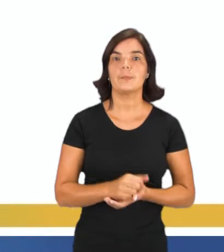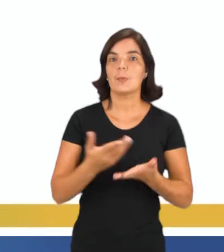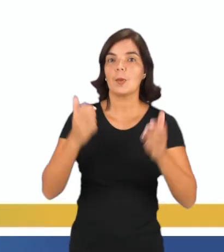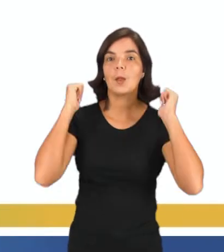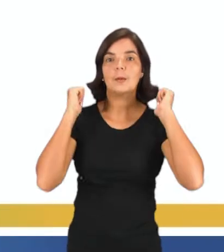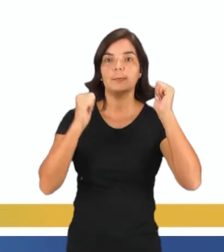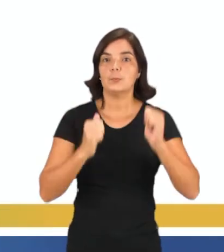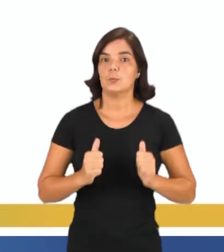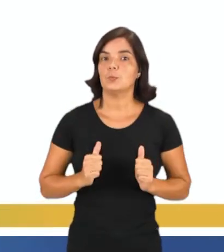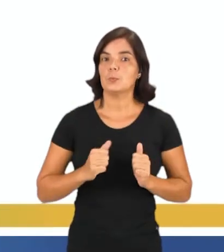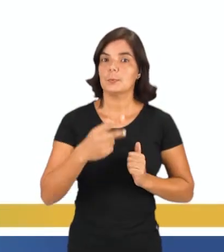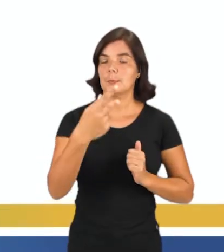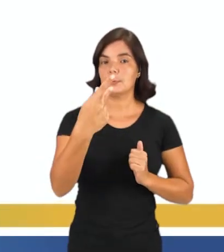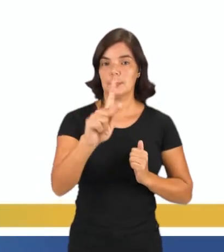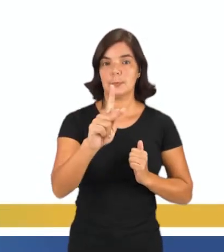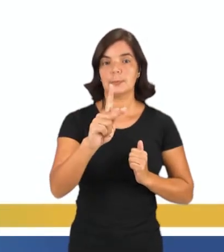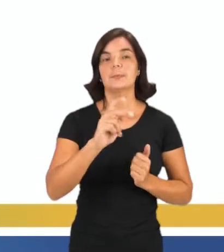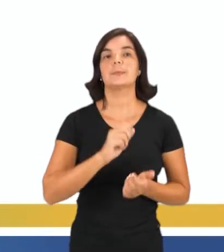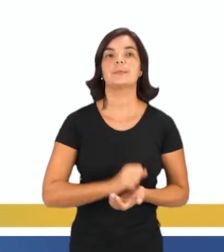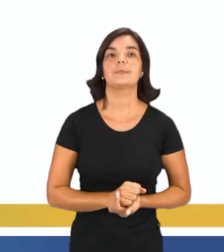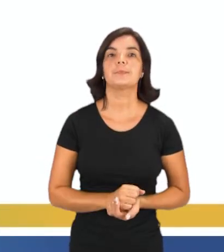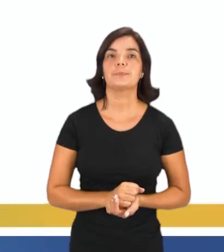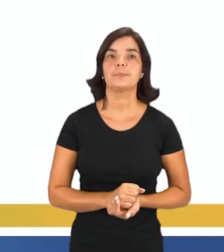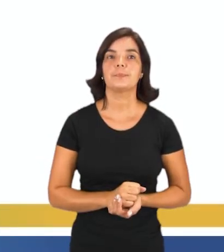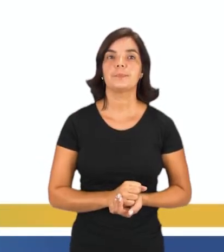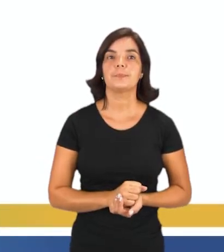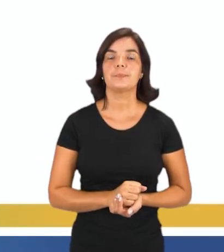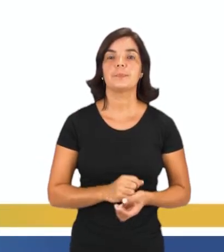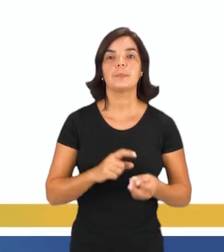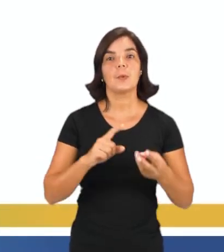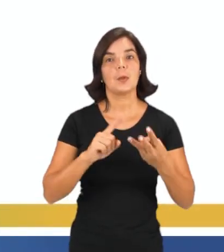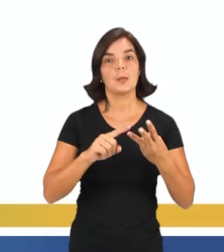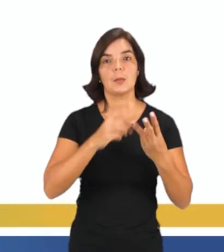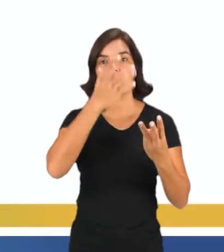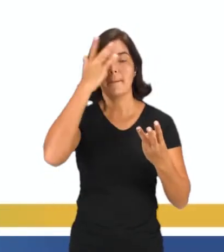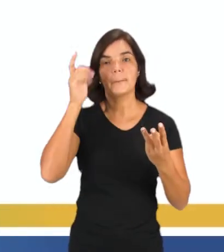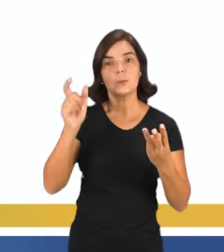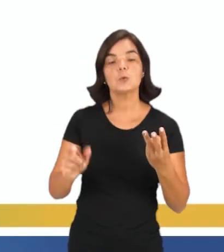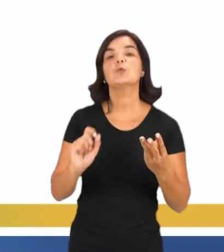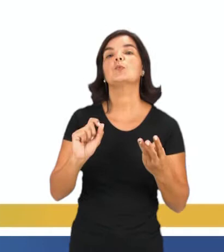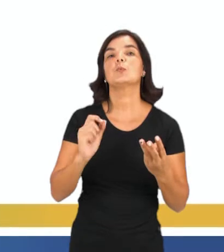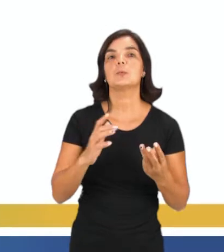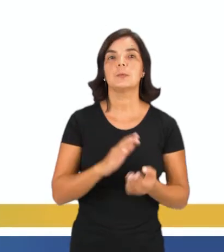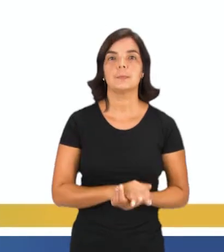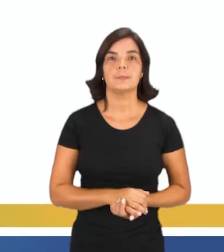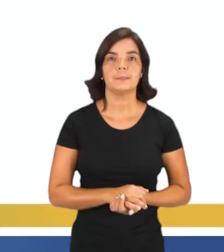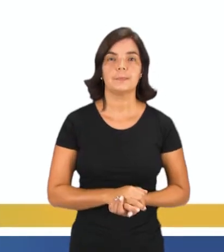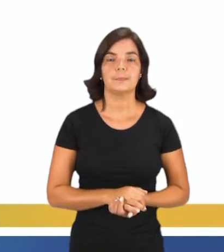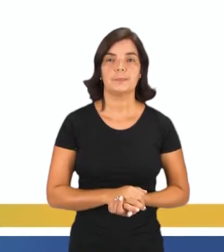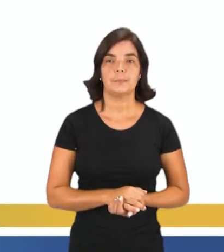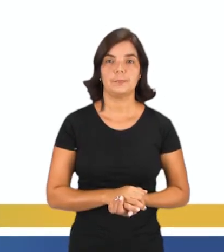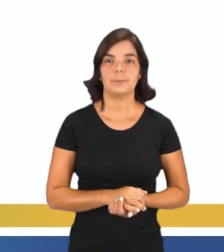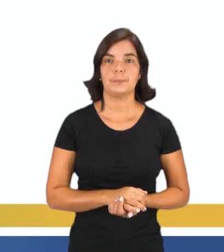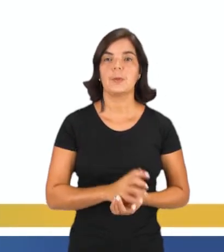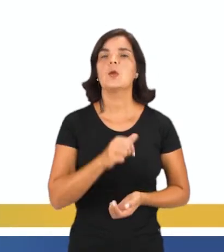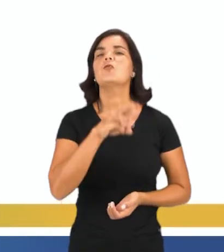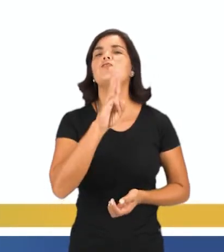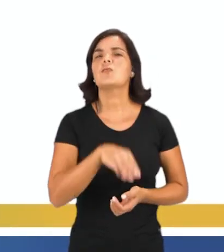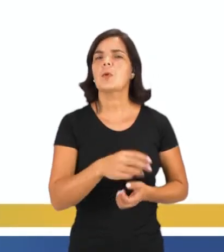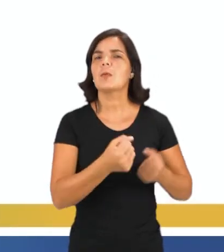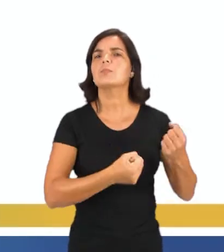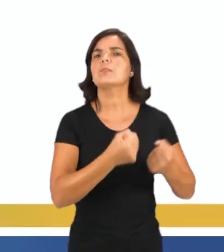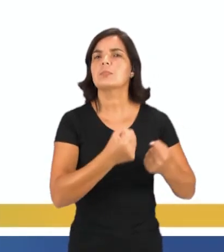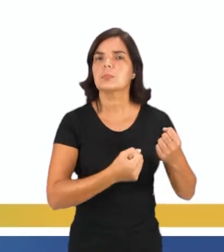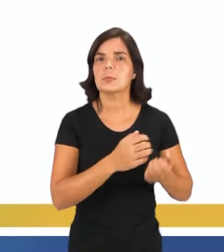as mochilas são tuas. E para a terceira pessoa poderia ser: de quem é el coche? De quem é